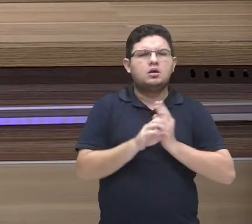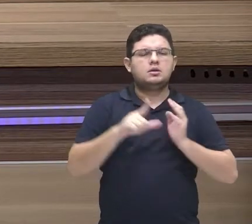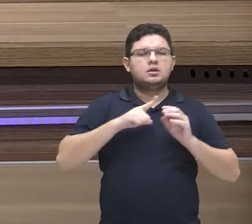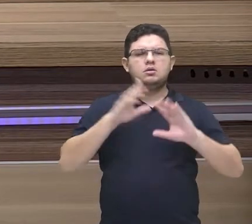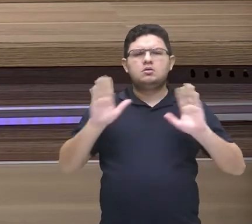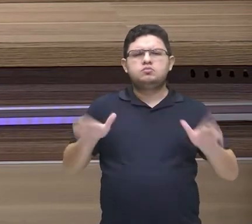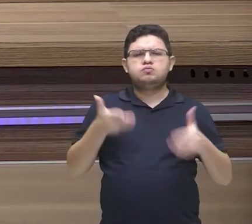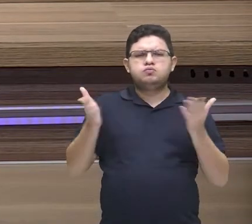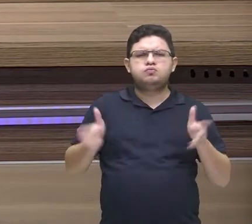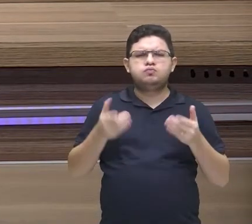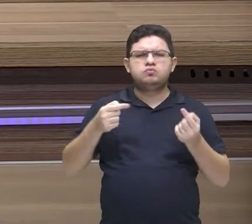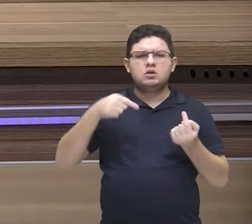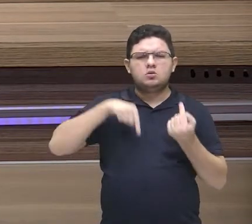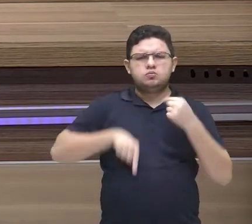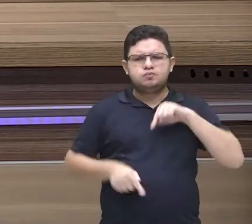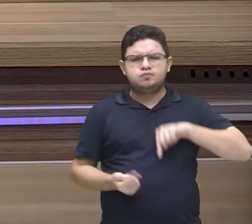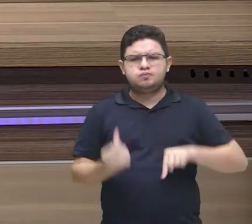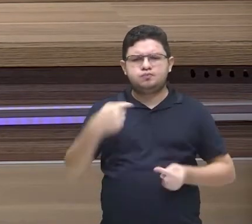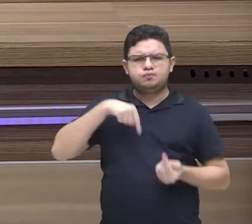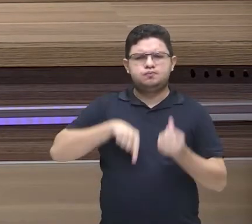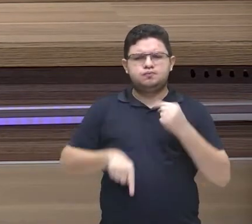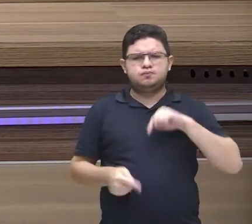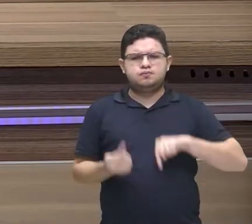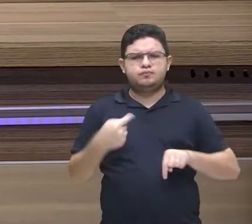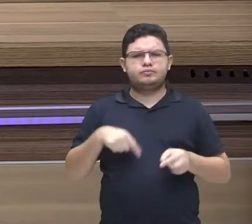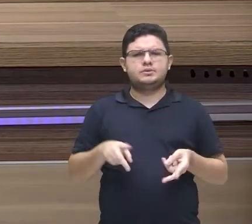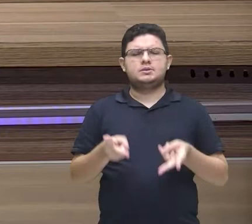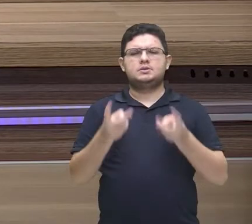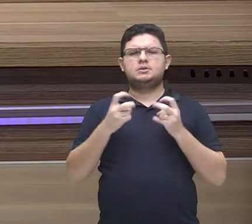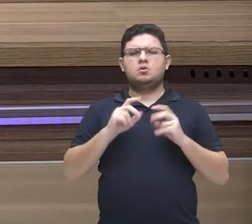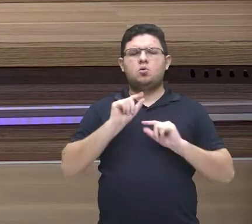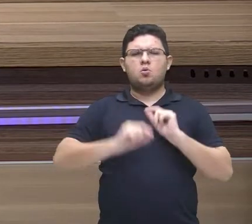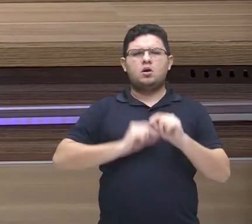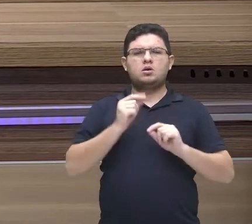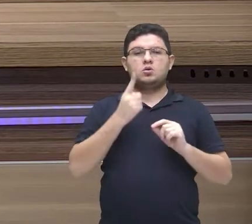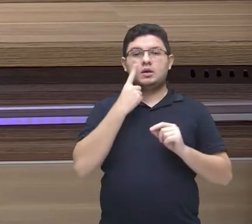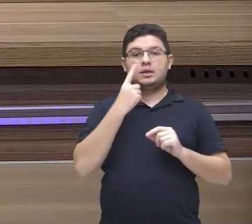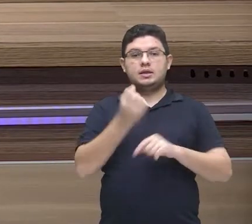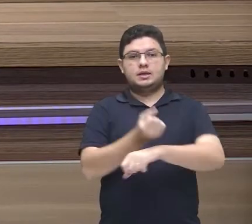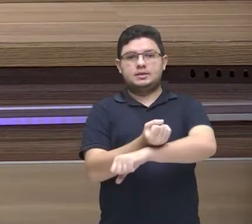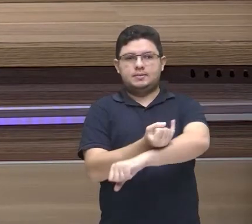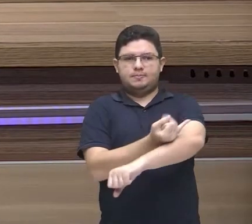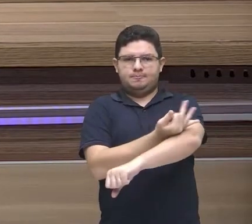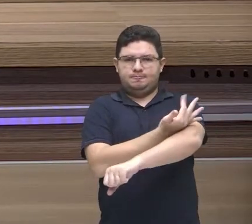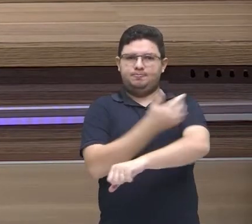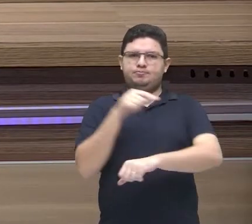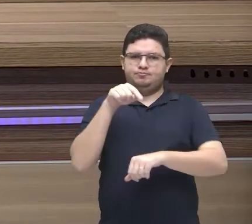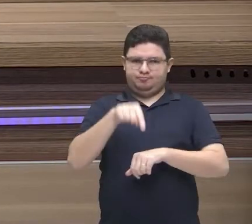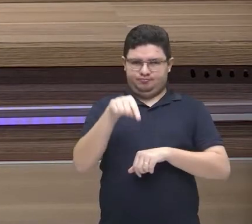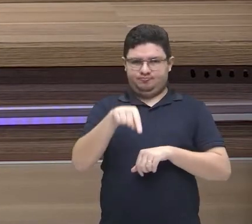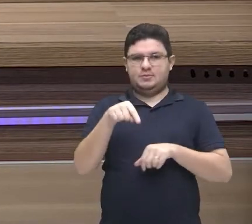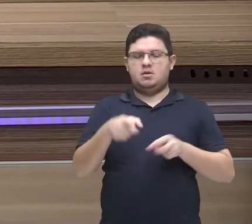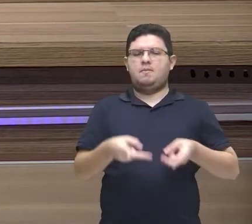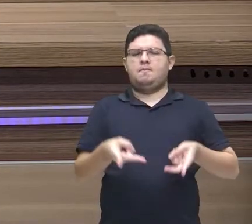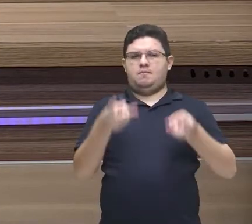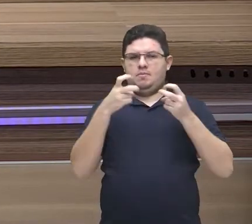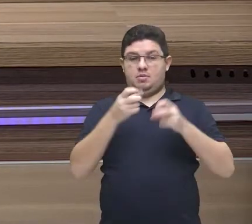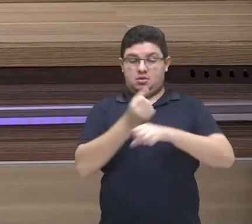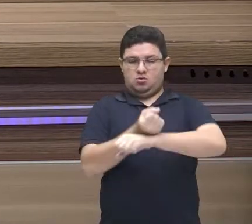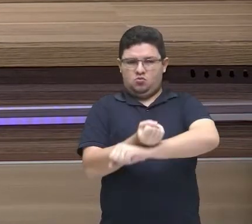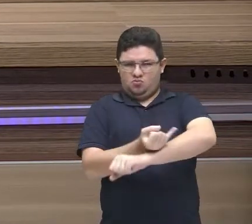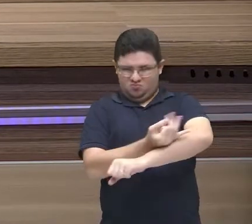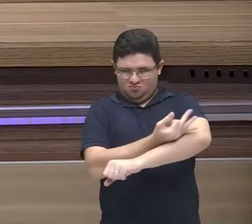tarde, mas ele começa a perceber pelo seu interesse emocional. Então, esse interesse emocional dele é